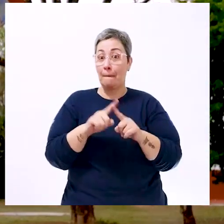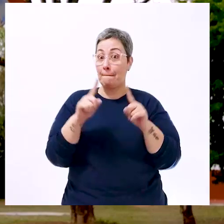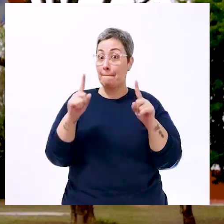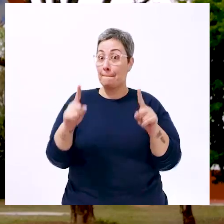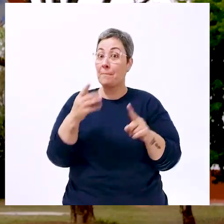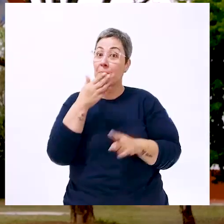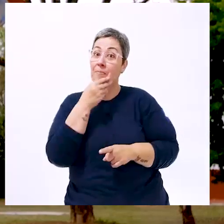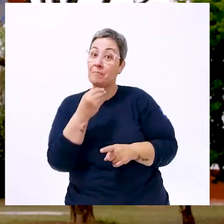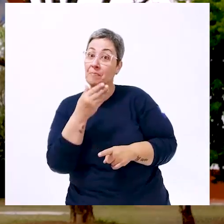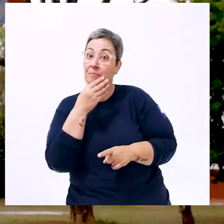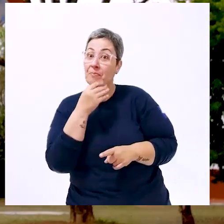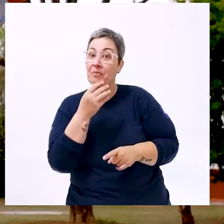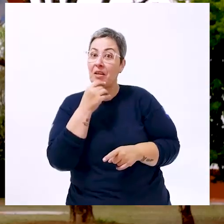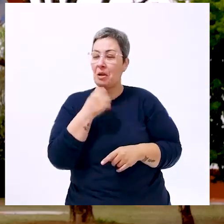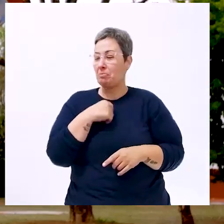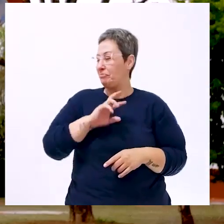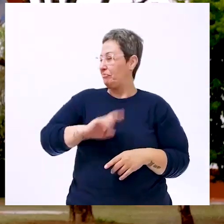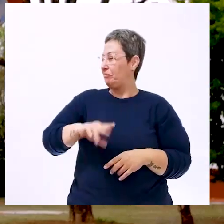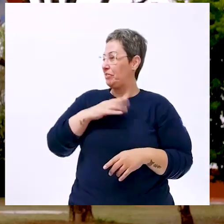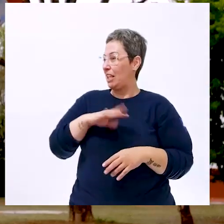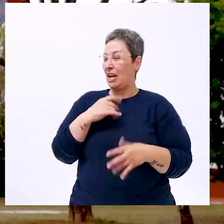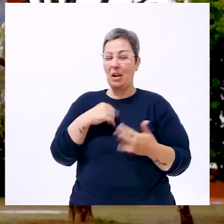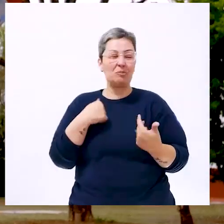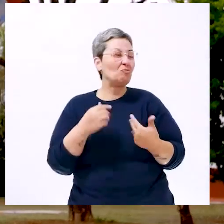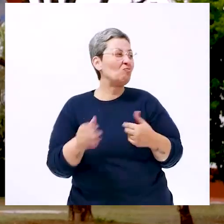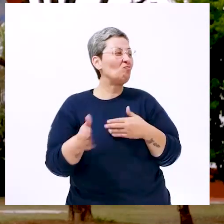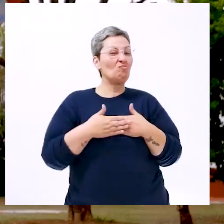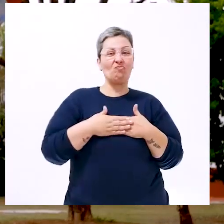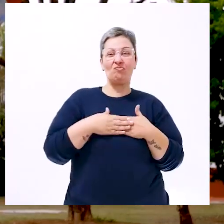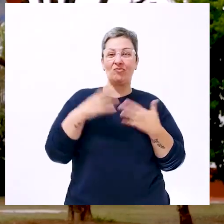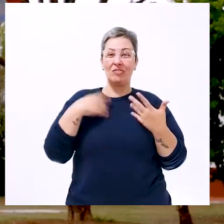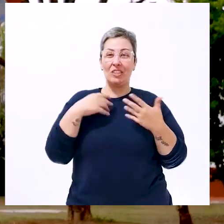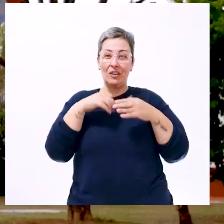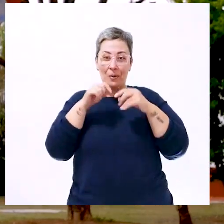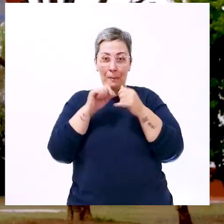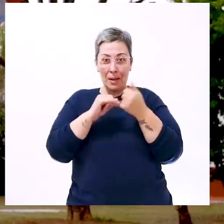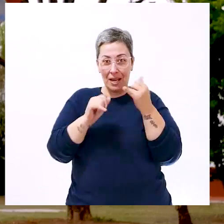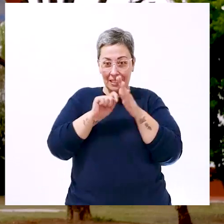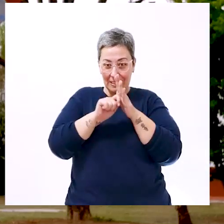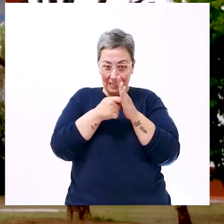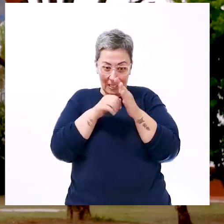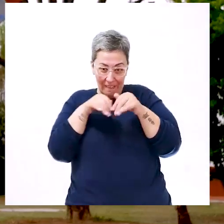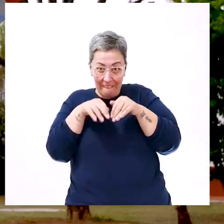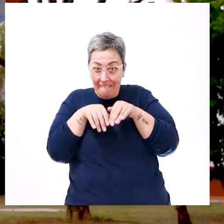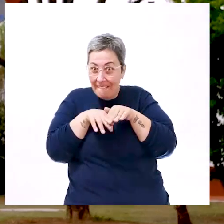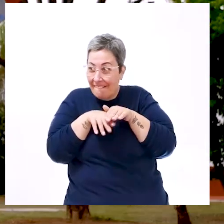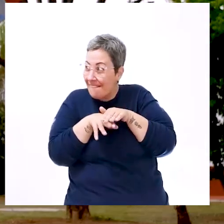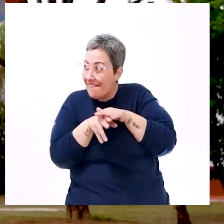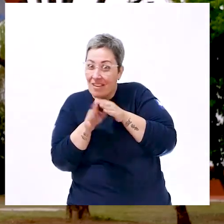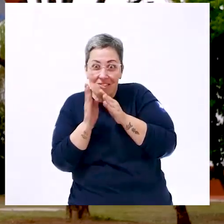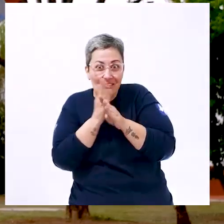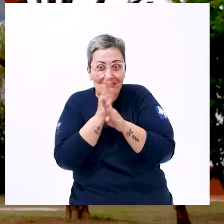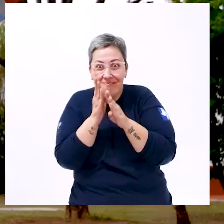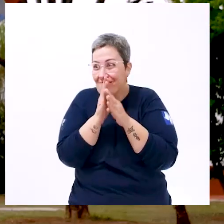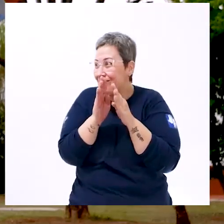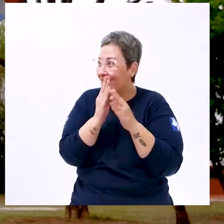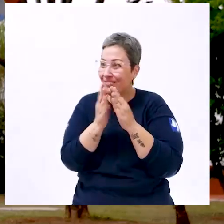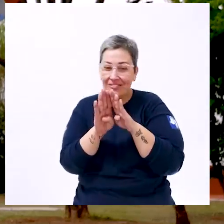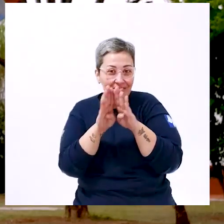trancadas. Mas o menino não se segura e escorre pela